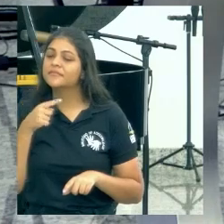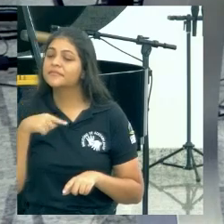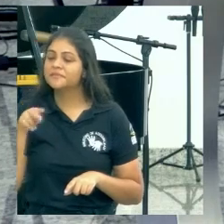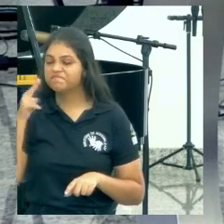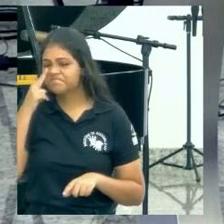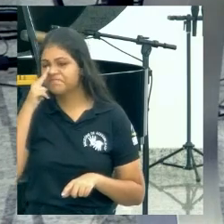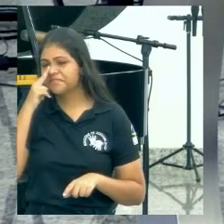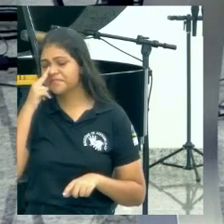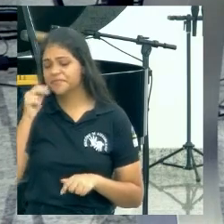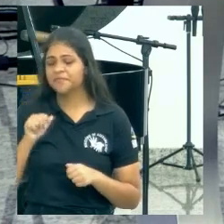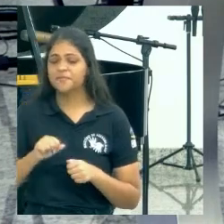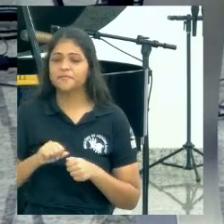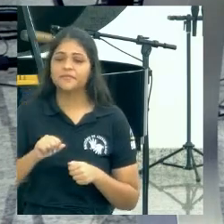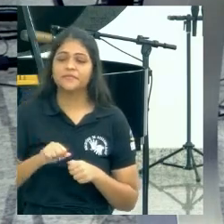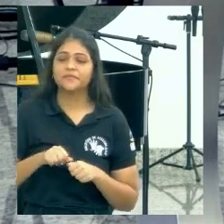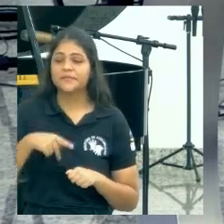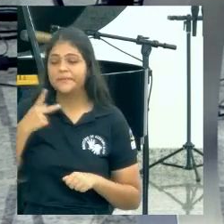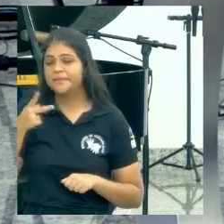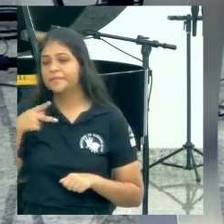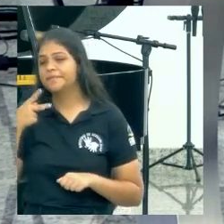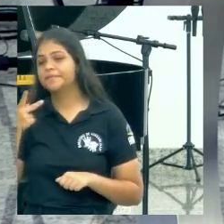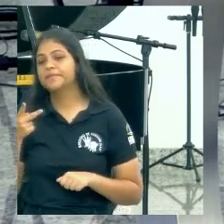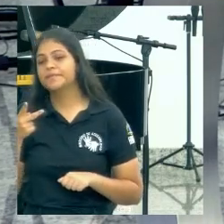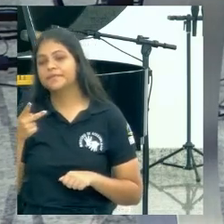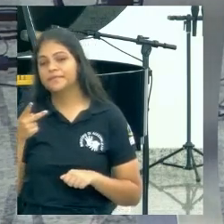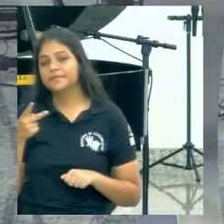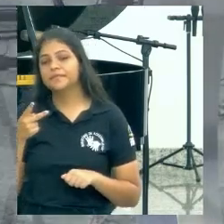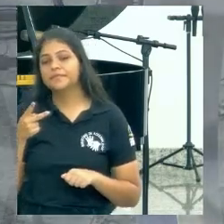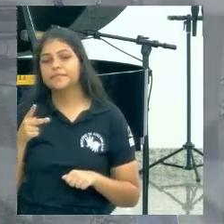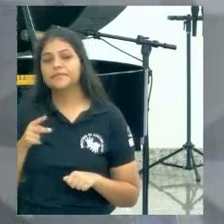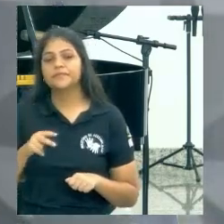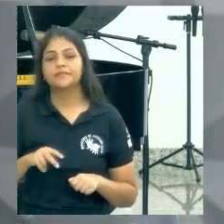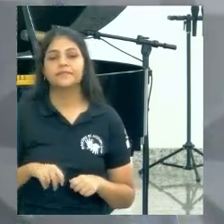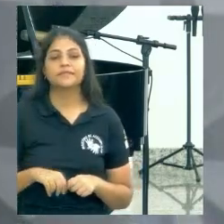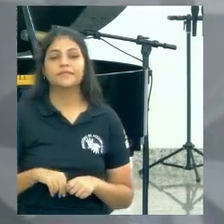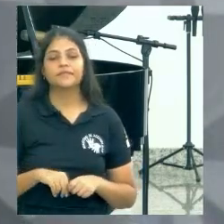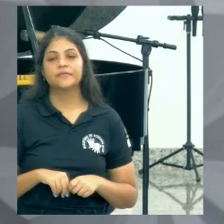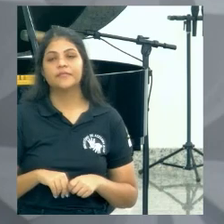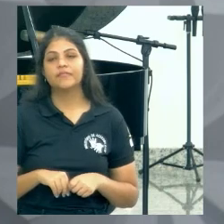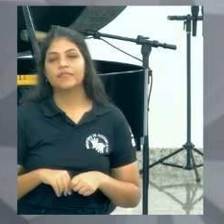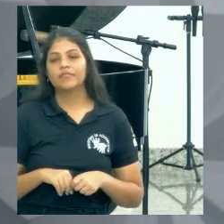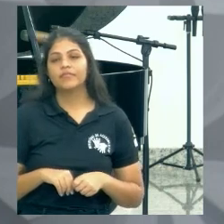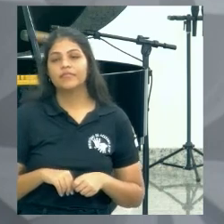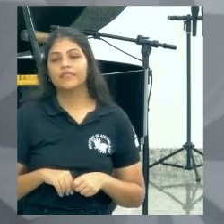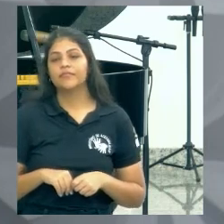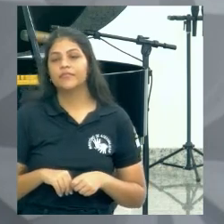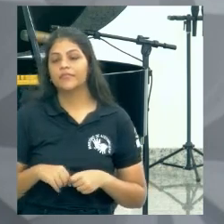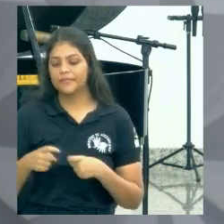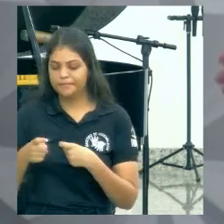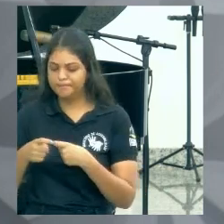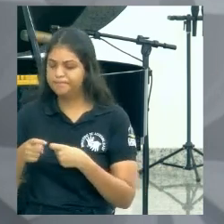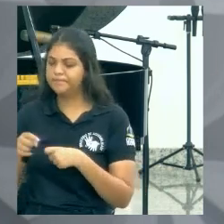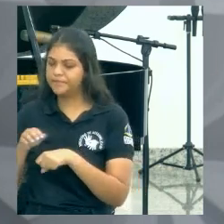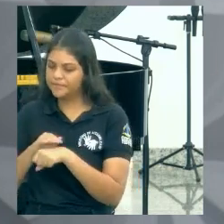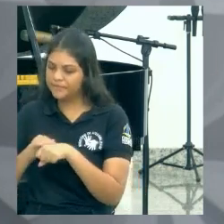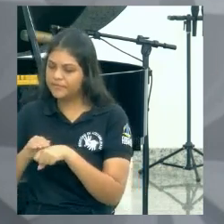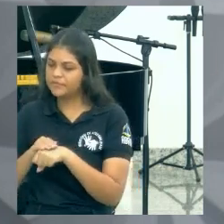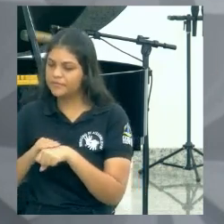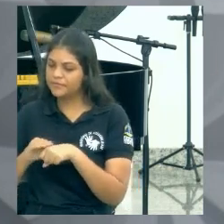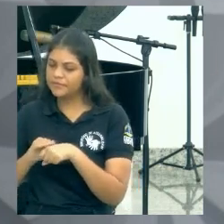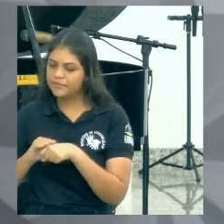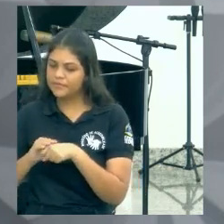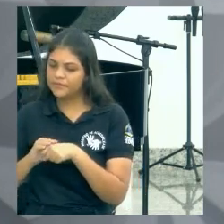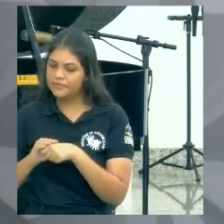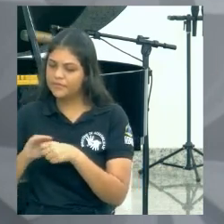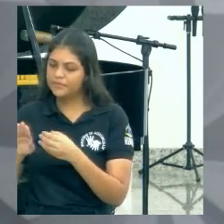E fez isso, disse aquilo outro. E eles ficaram por ali, depois se